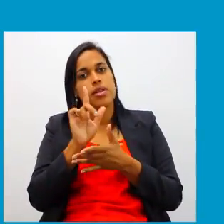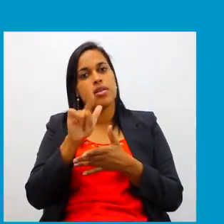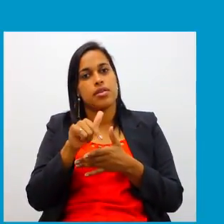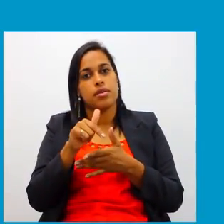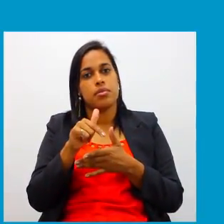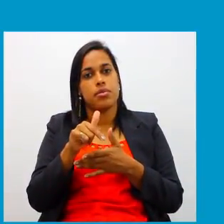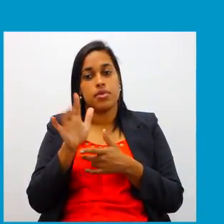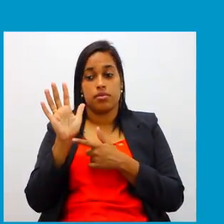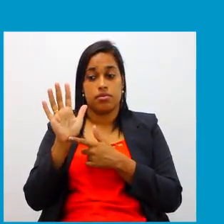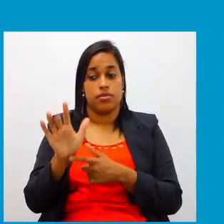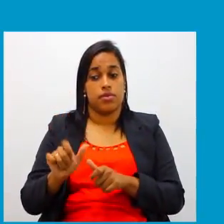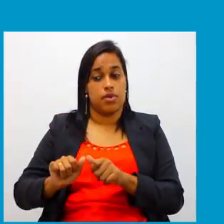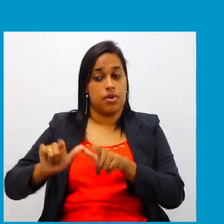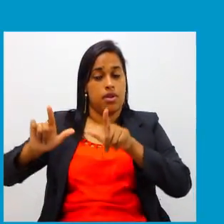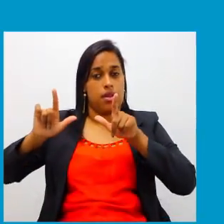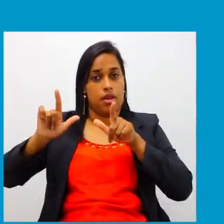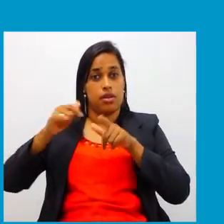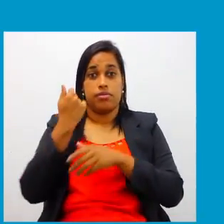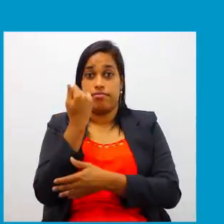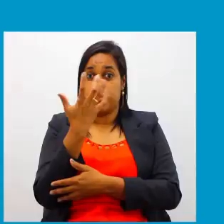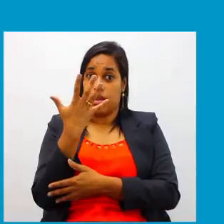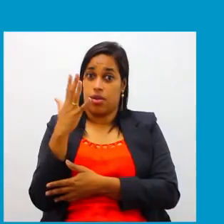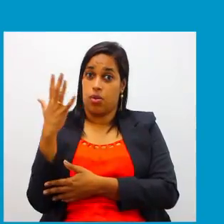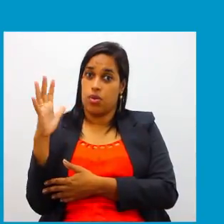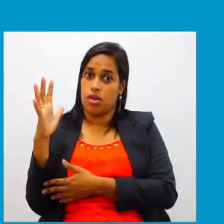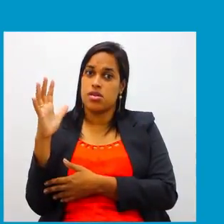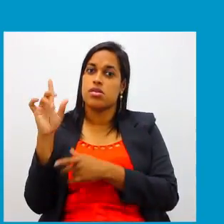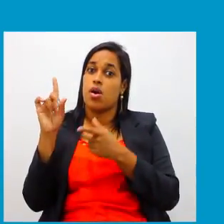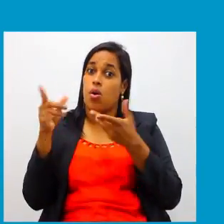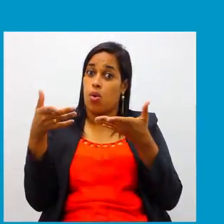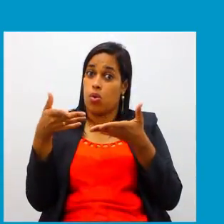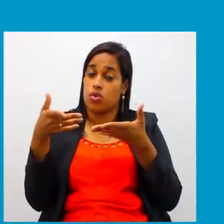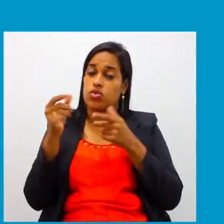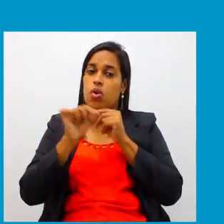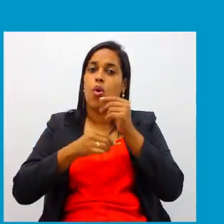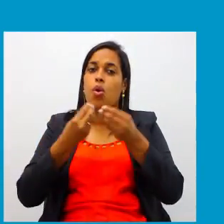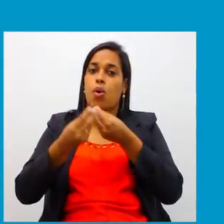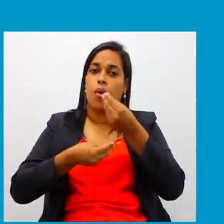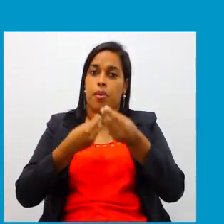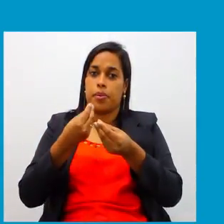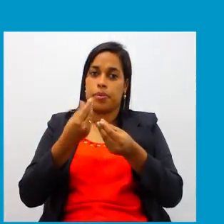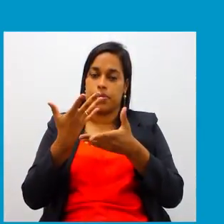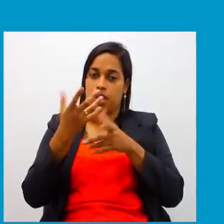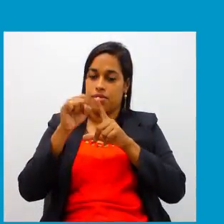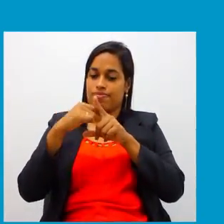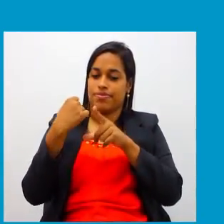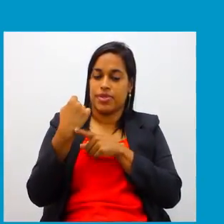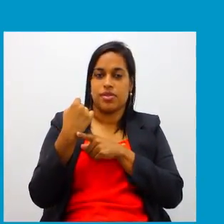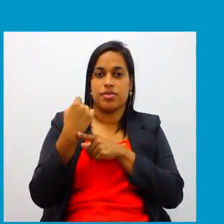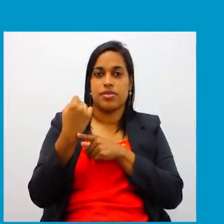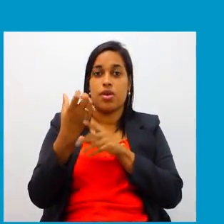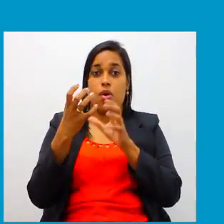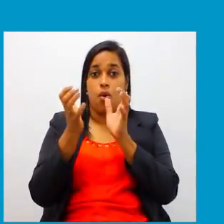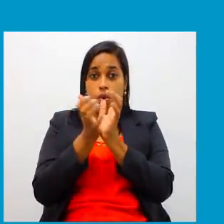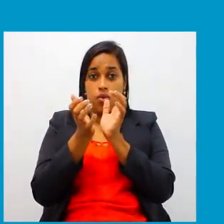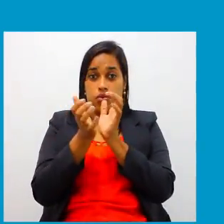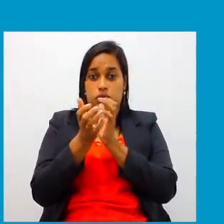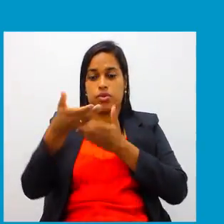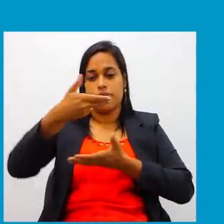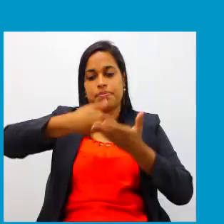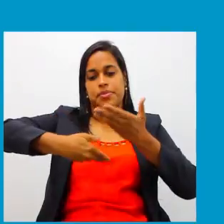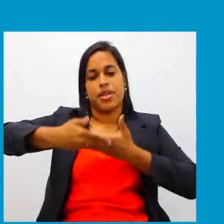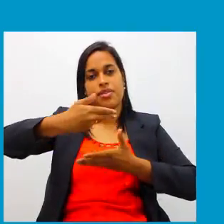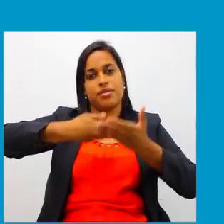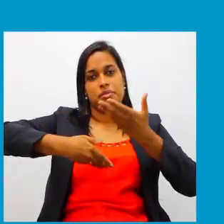diz que a natureza das redes sociais são caracterizadas porque elas são um conjunto de